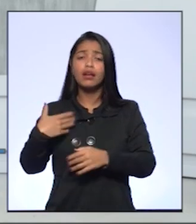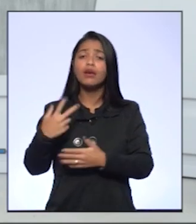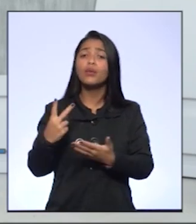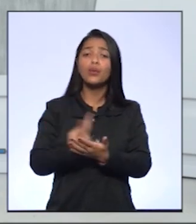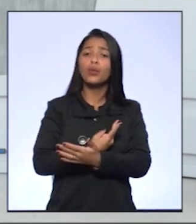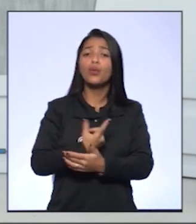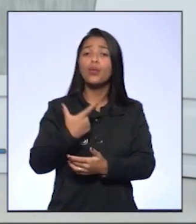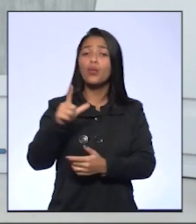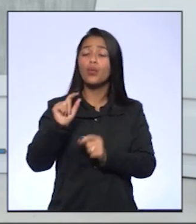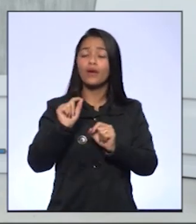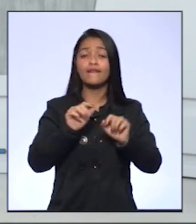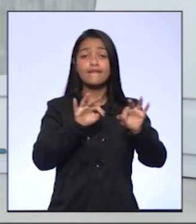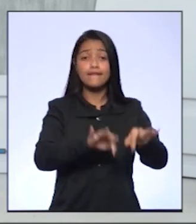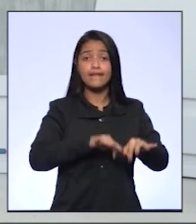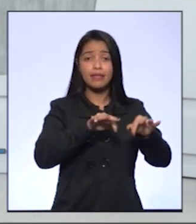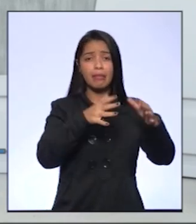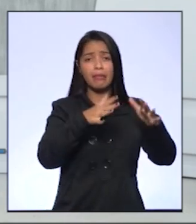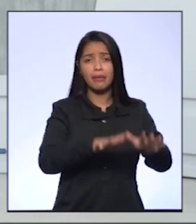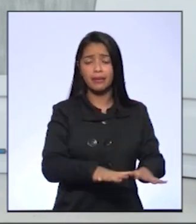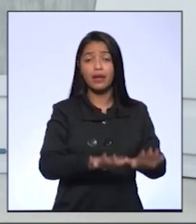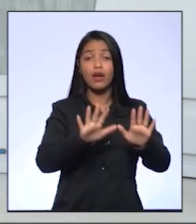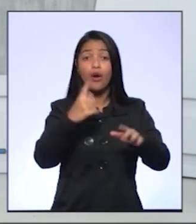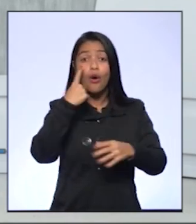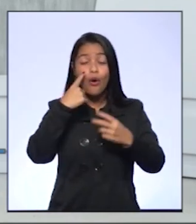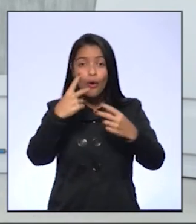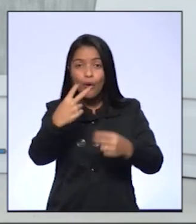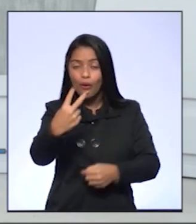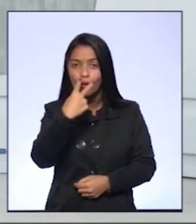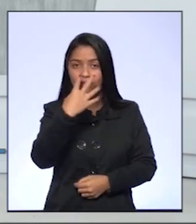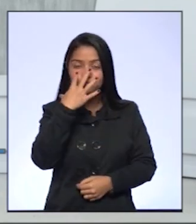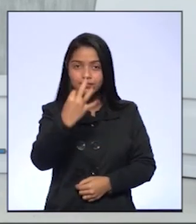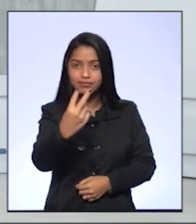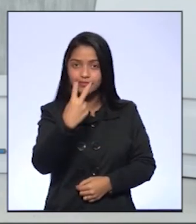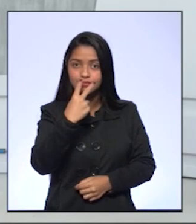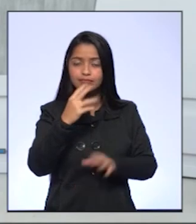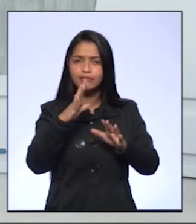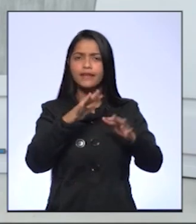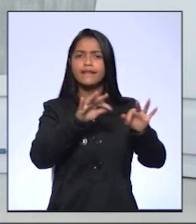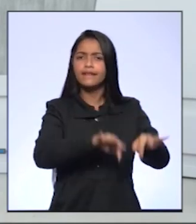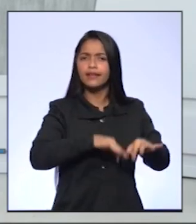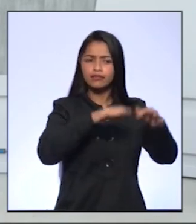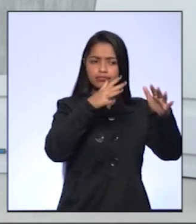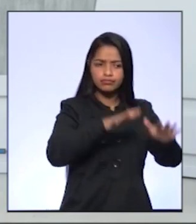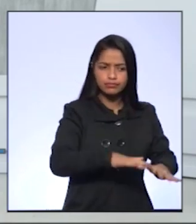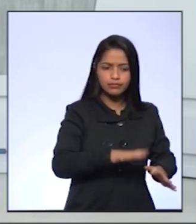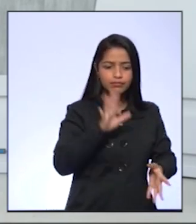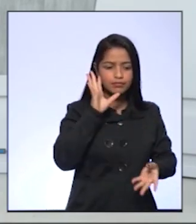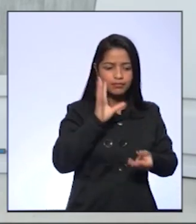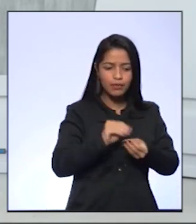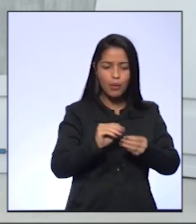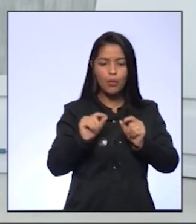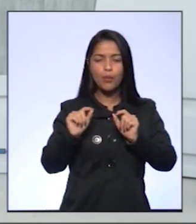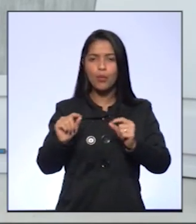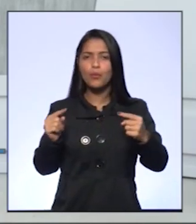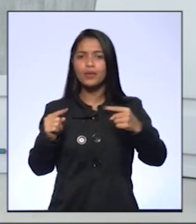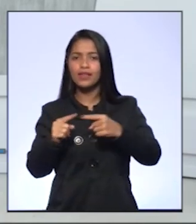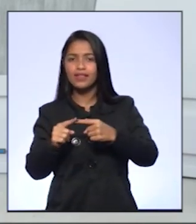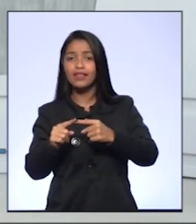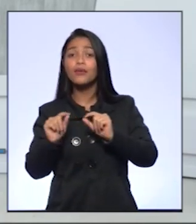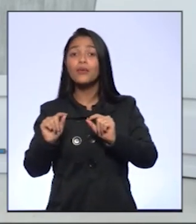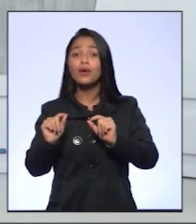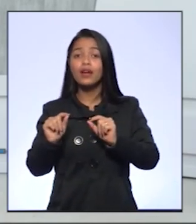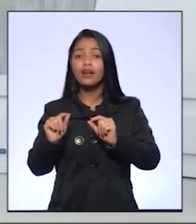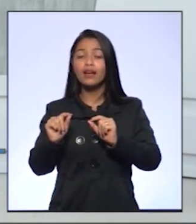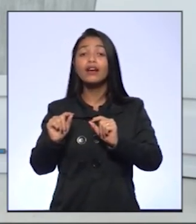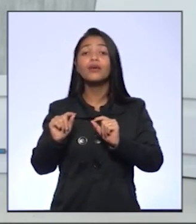O feudalismo entrou em crise. Olha para mim. Se eu falo da crise do feudalismo, eu estou ao mesmo tempo falando do nascimento, da